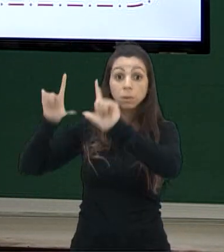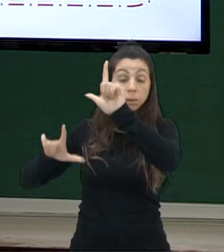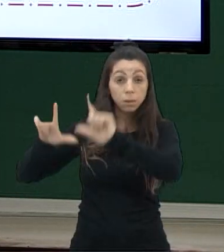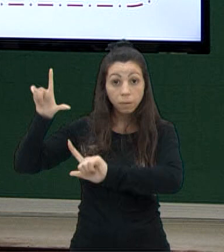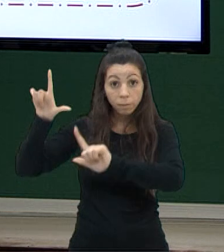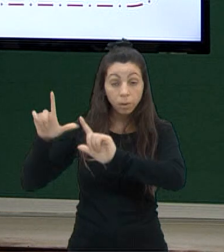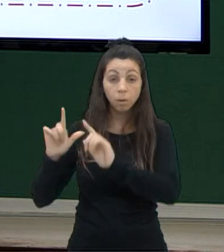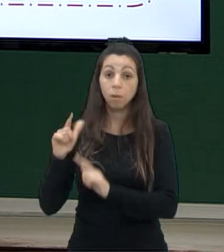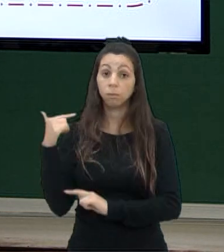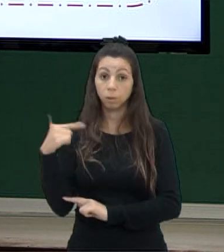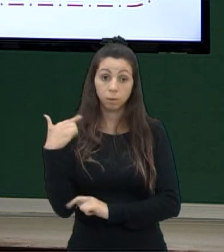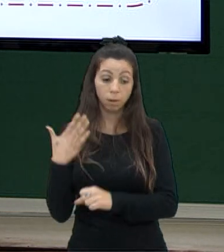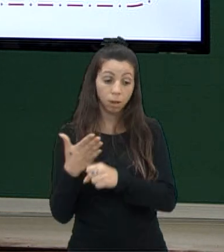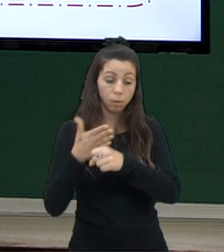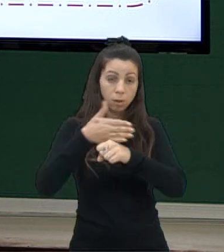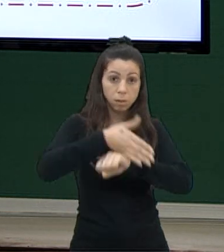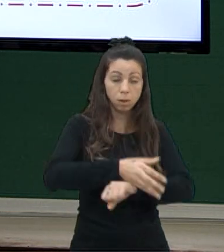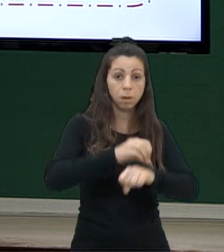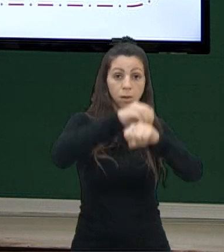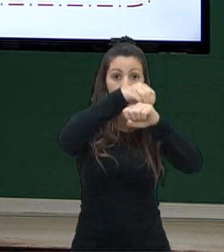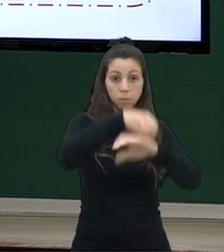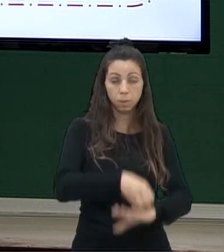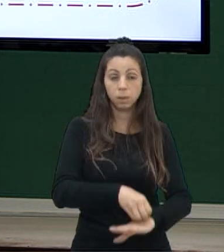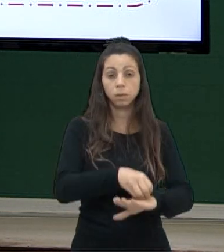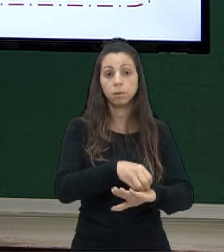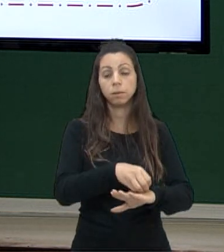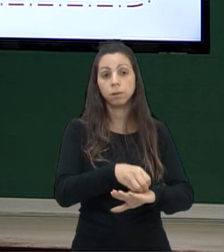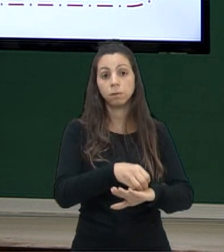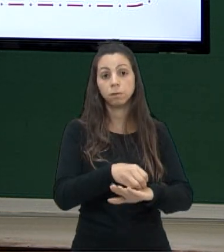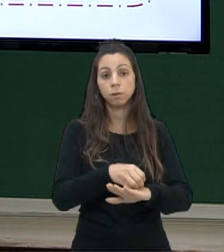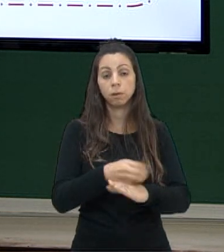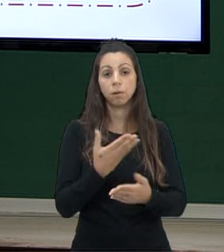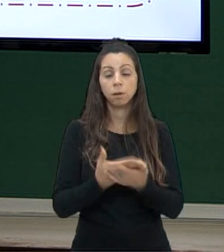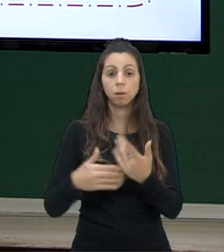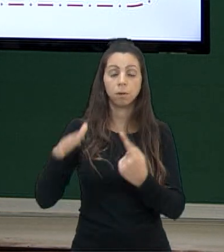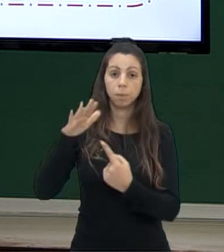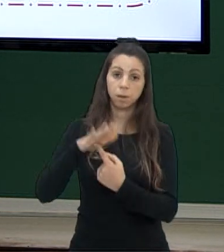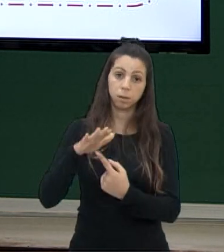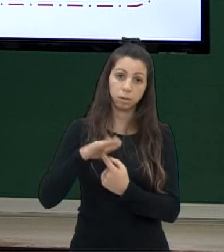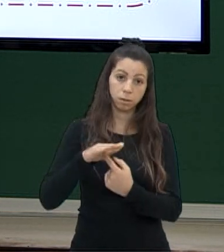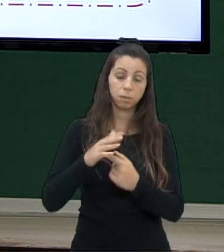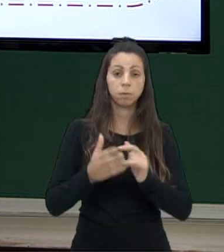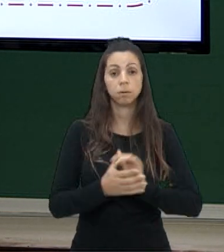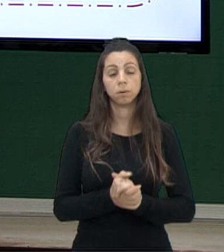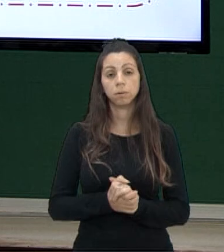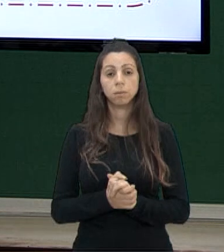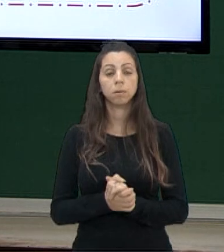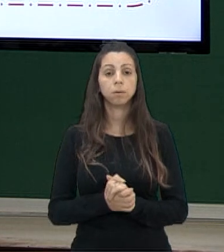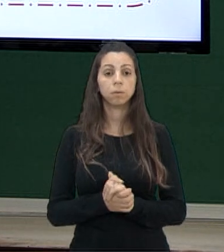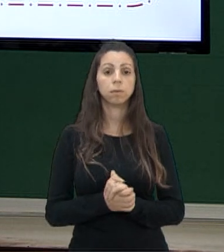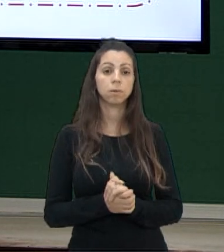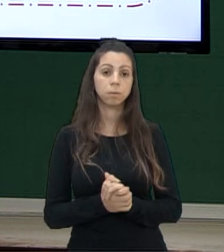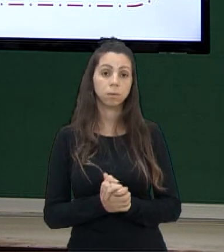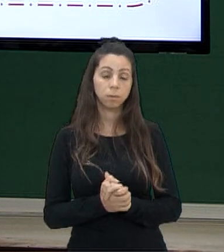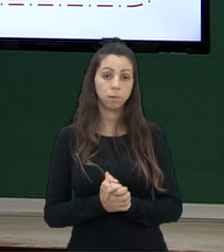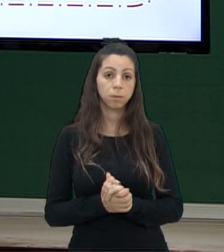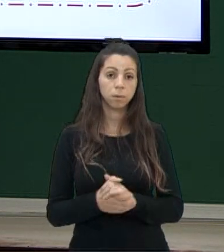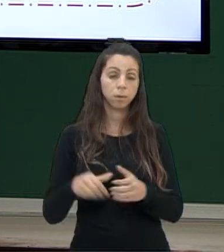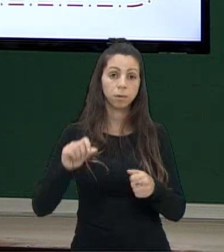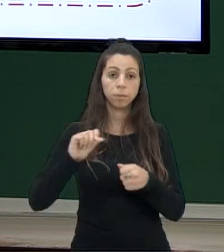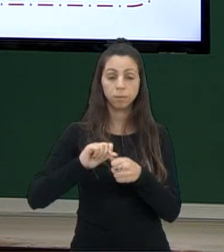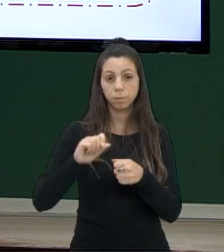você não tenha acesso ao aplicativo Aula Paraná nem ao aplicativo do Google Classroom, o que você deve fazer? Realizar